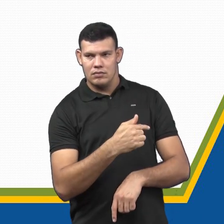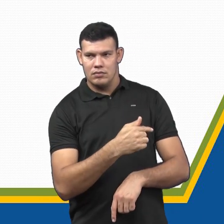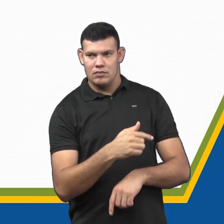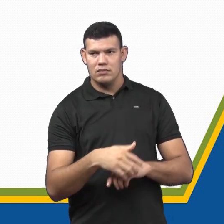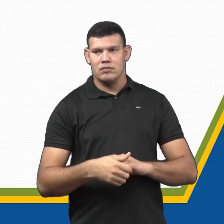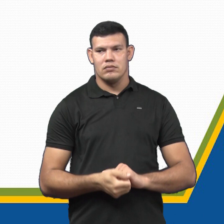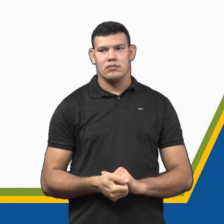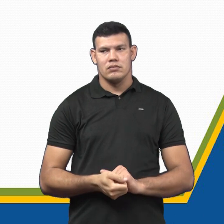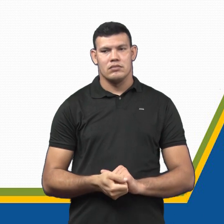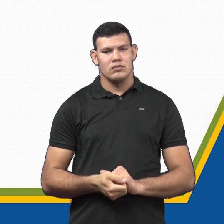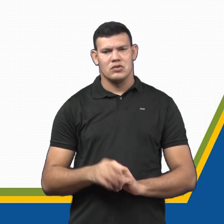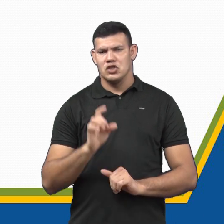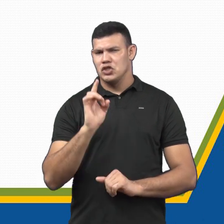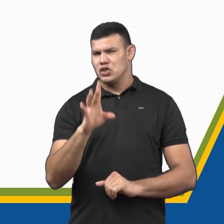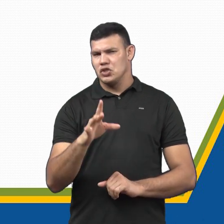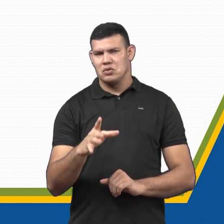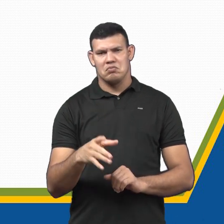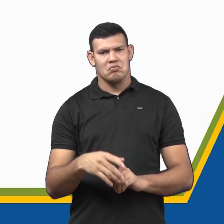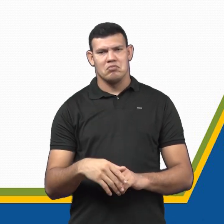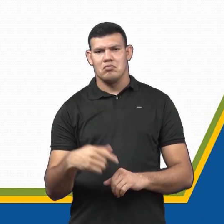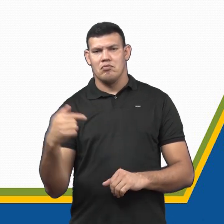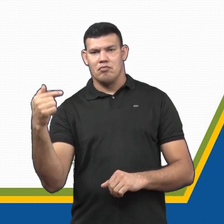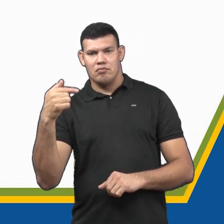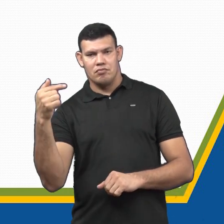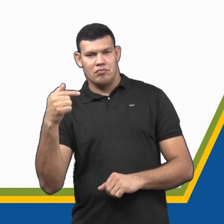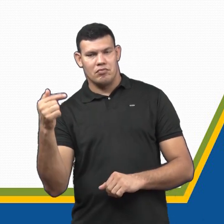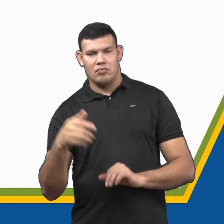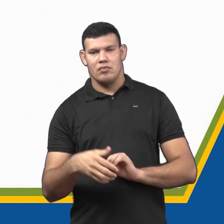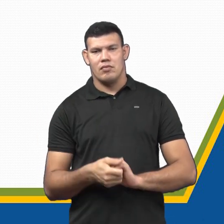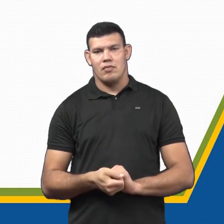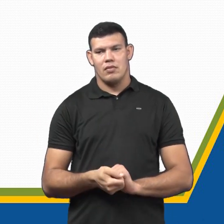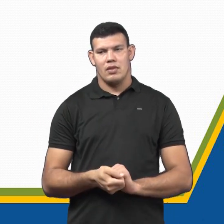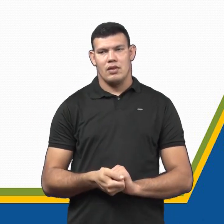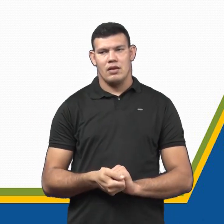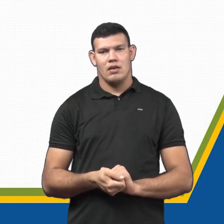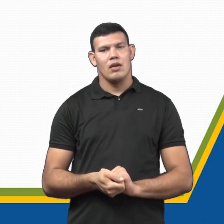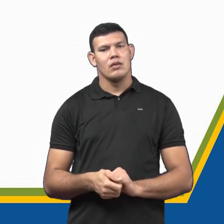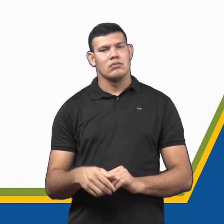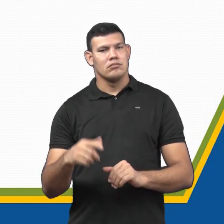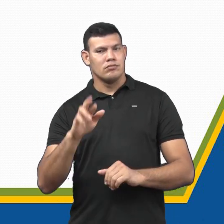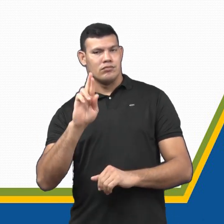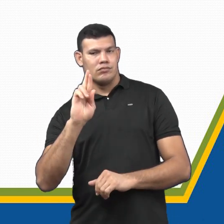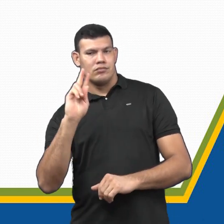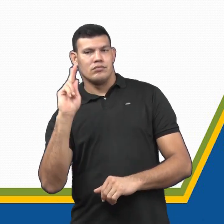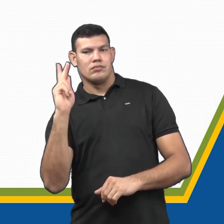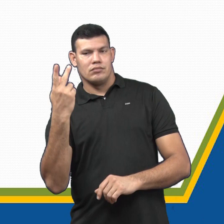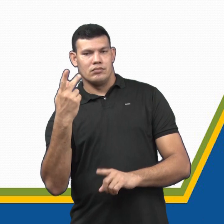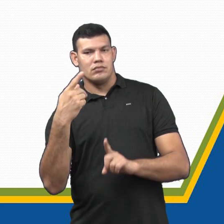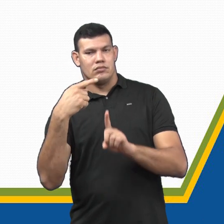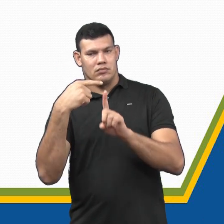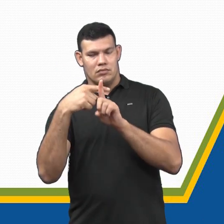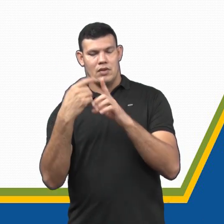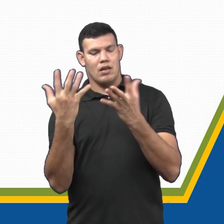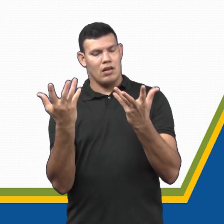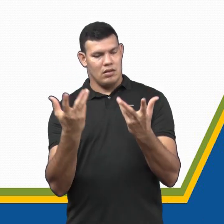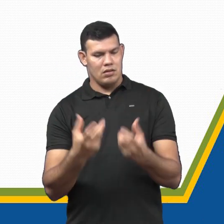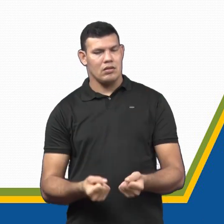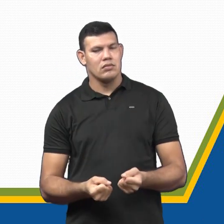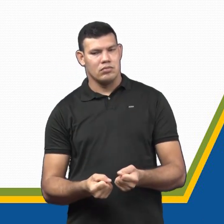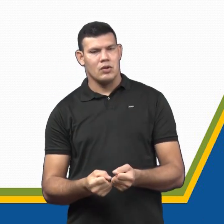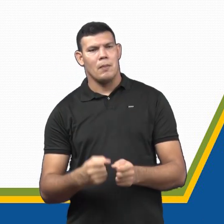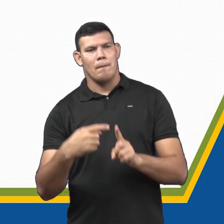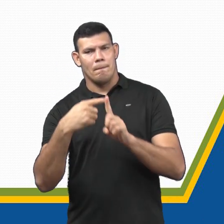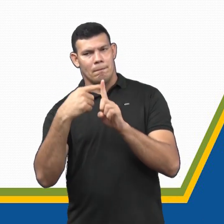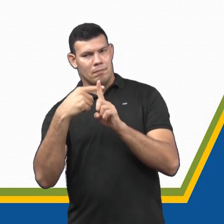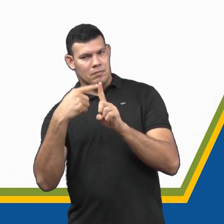RH negativo só recebe sangue de RH negativo. RH positivo recebe tanto de